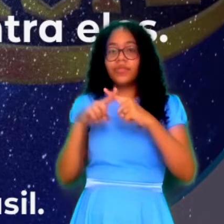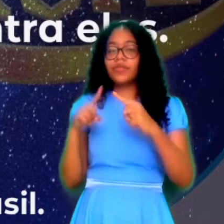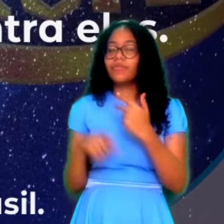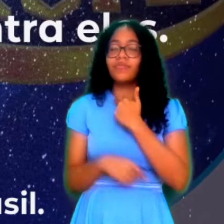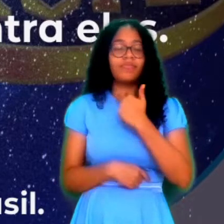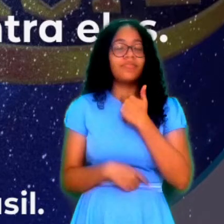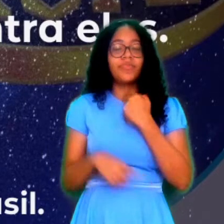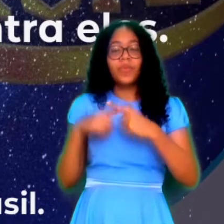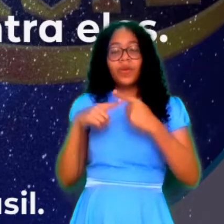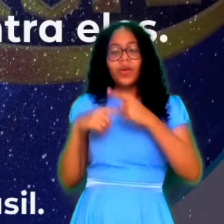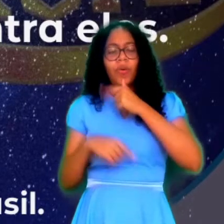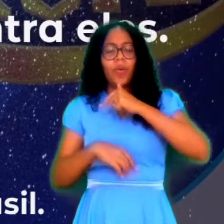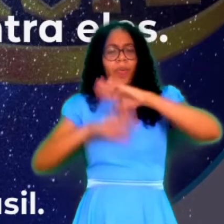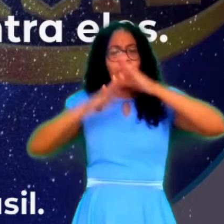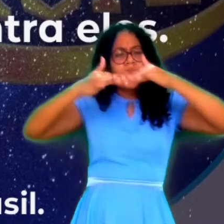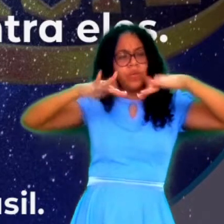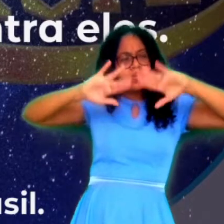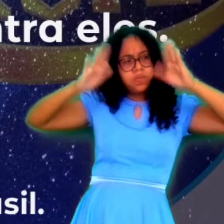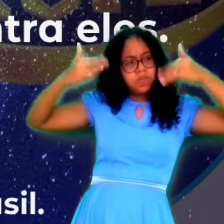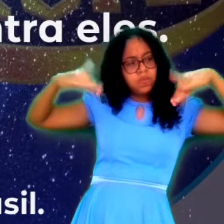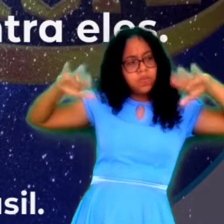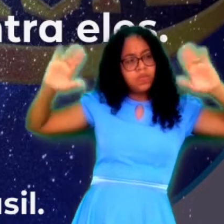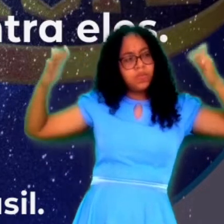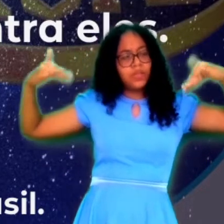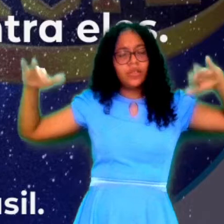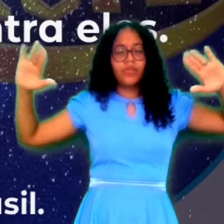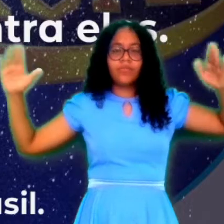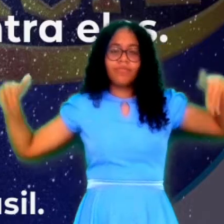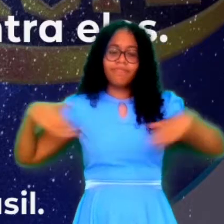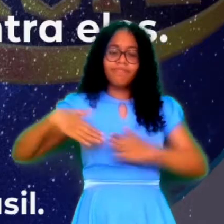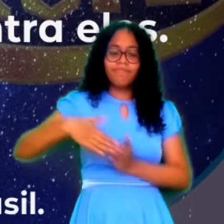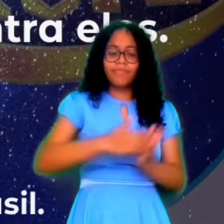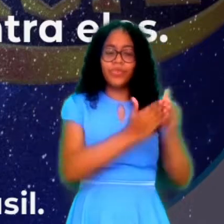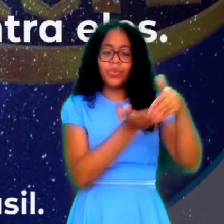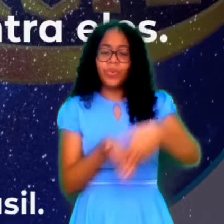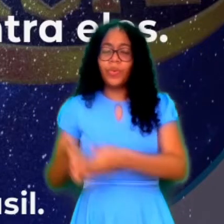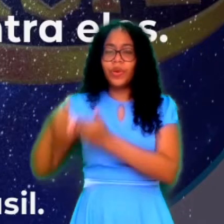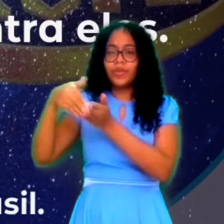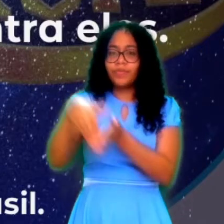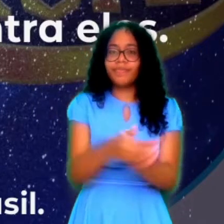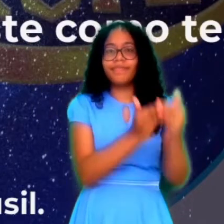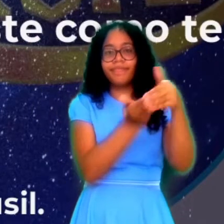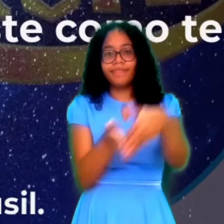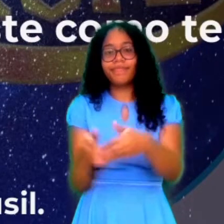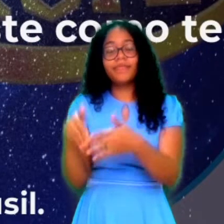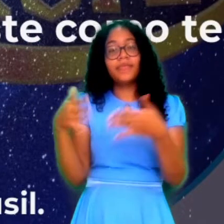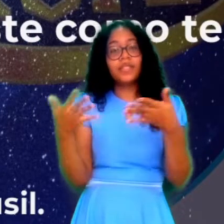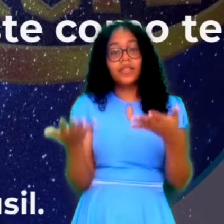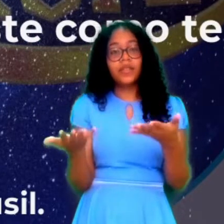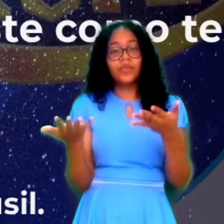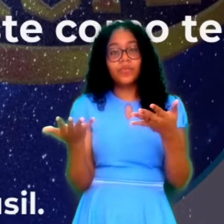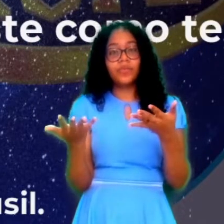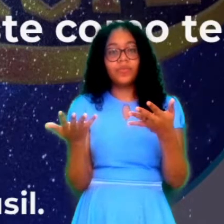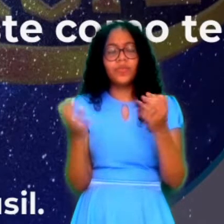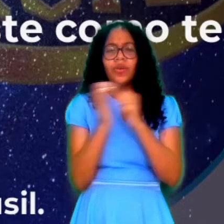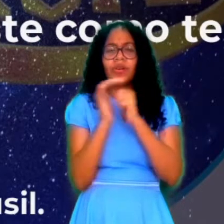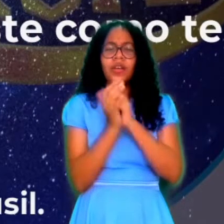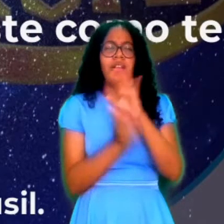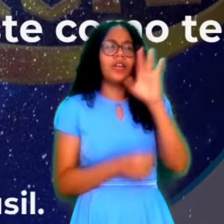porquanto o mar se ia tornando cada vez mais tempestuoso contra eles. Então clamaram ao